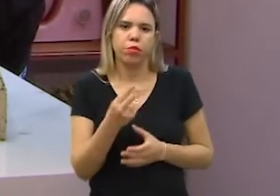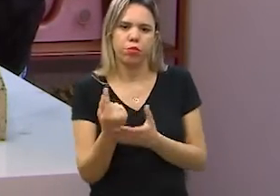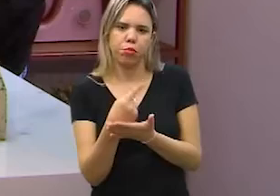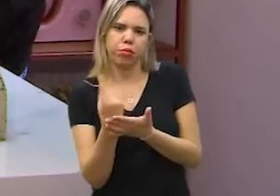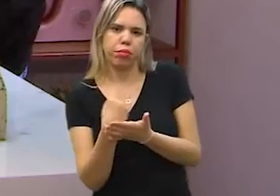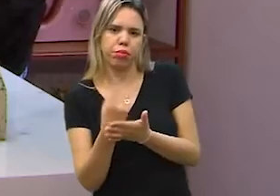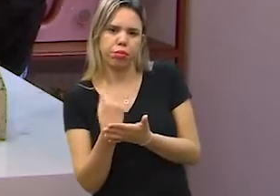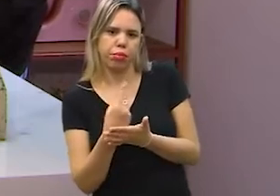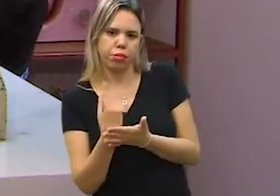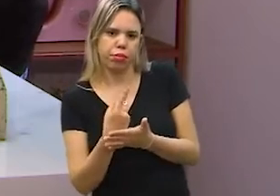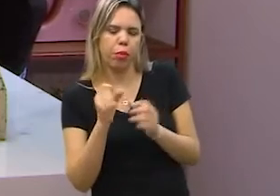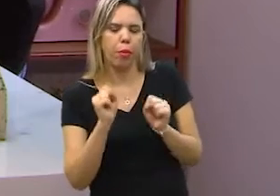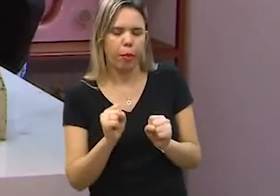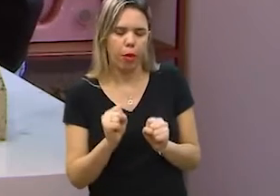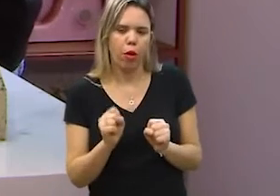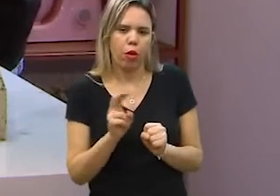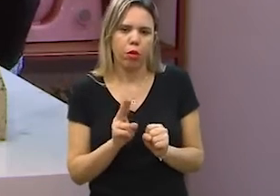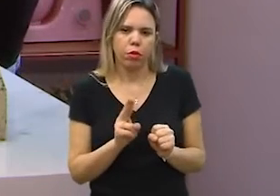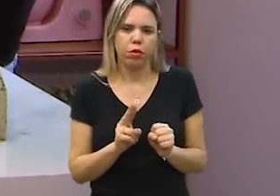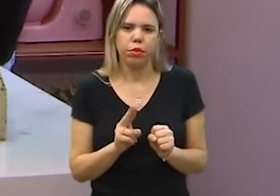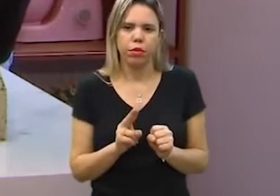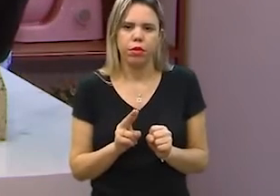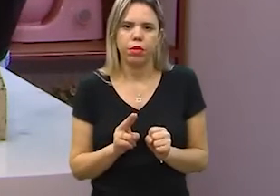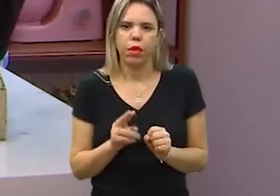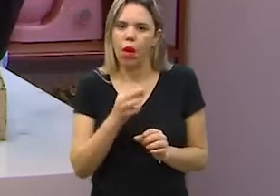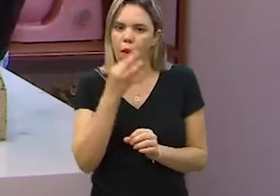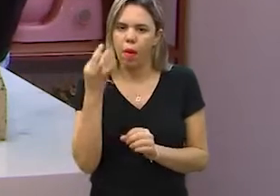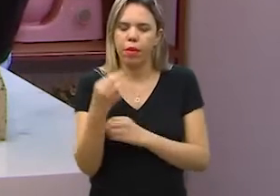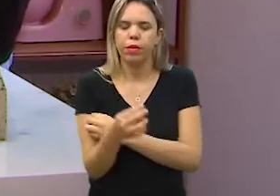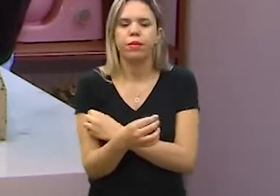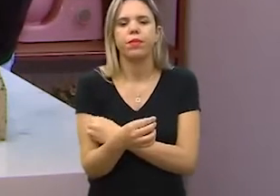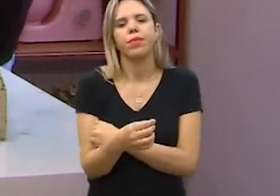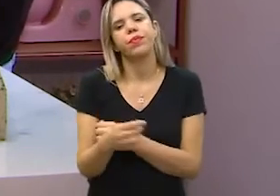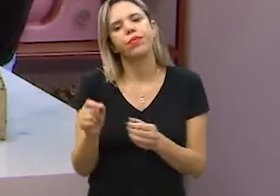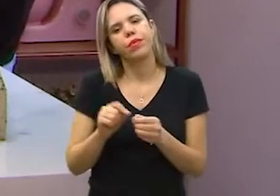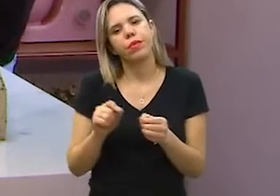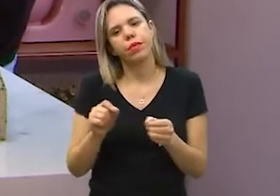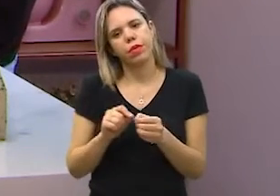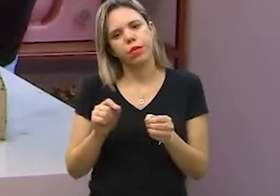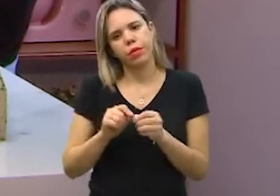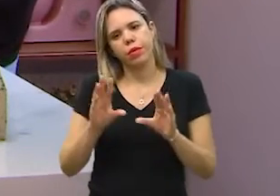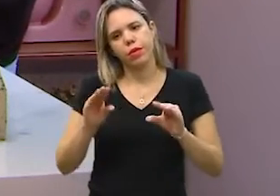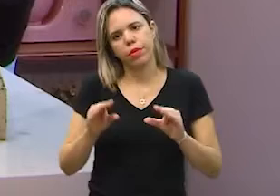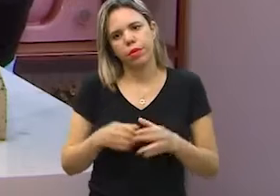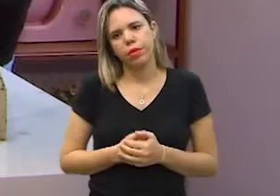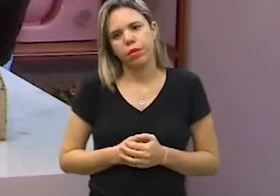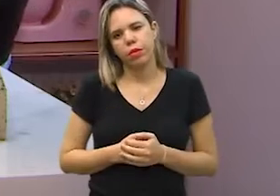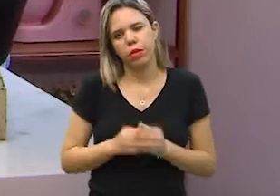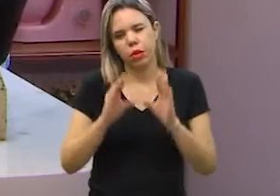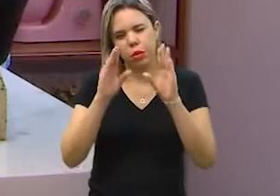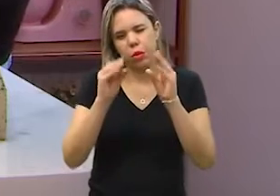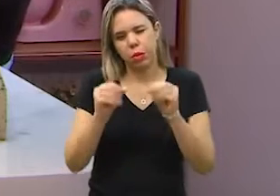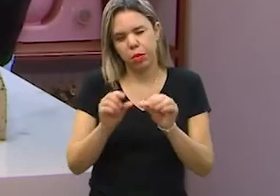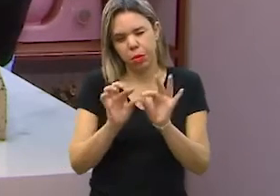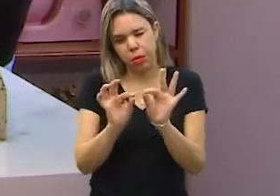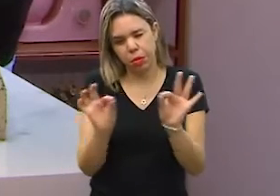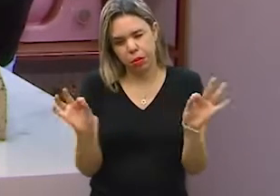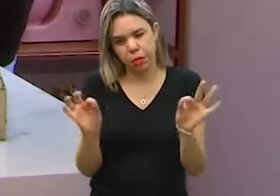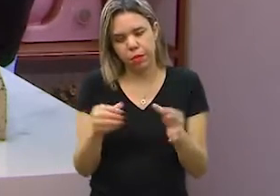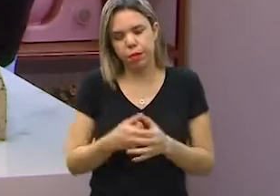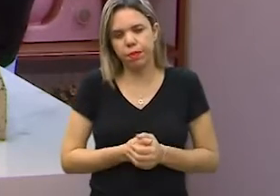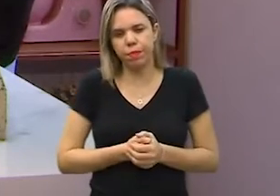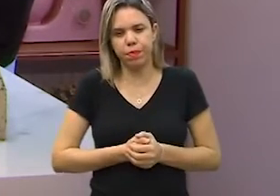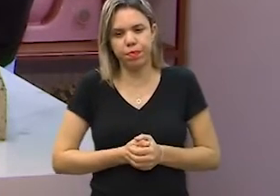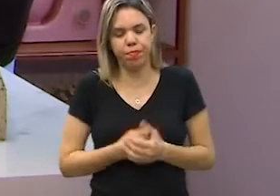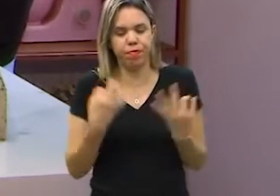mixer? O mixer também. Porque é uma excelente opção, porque aí ele vai ficar bem mais lisinho. Fino, né?